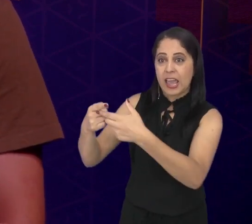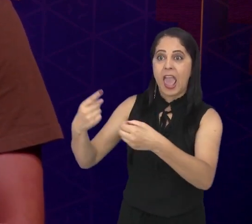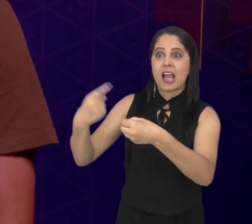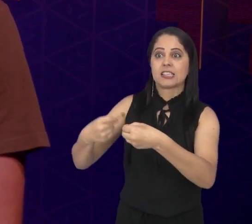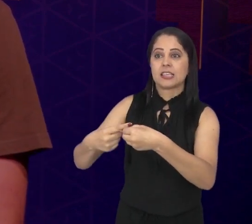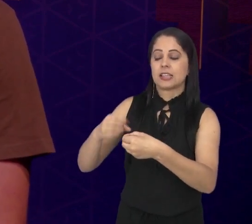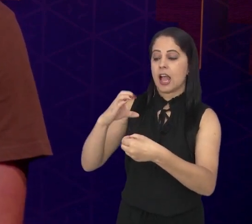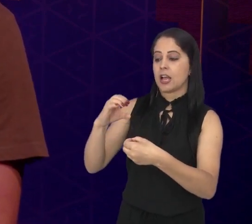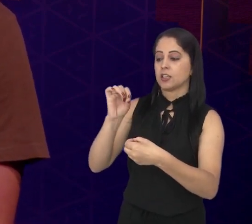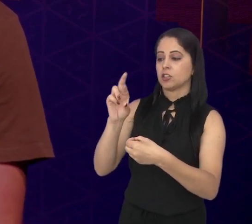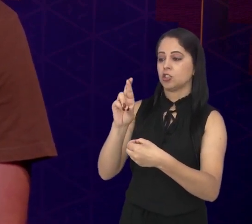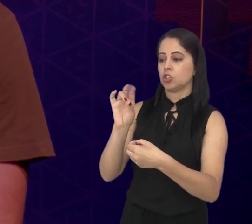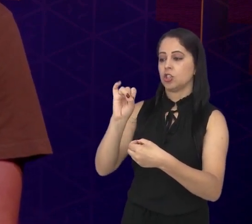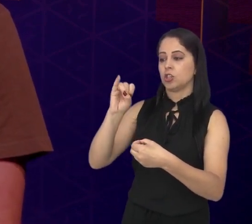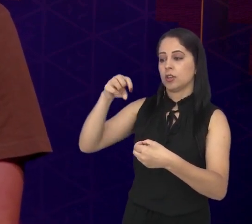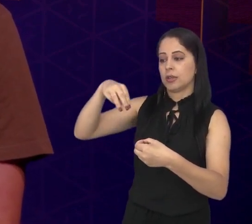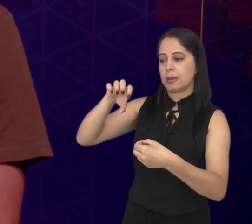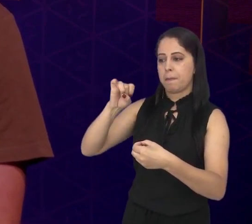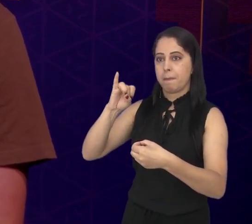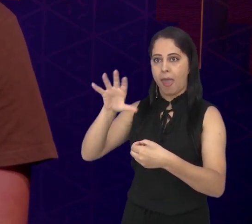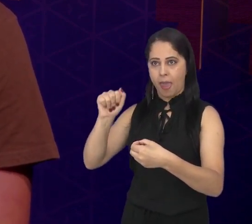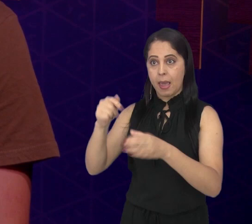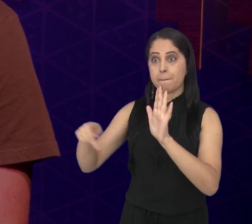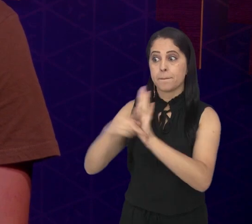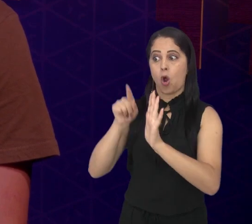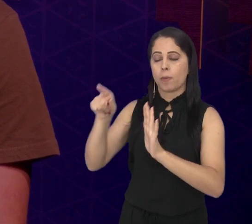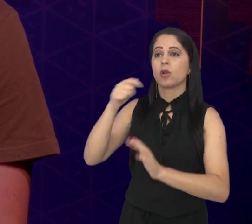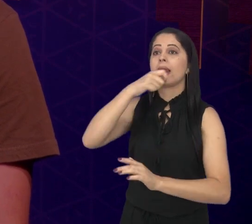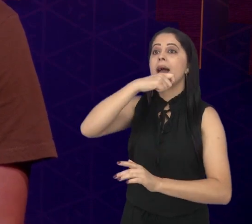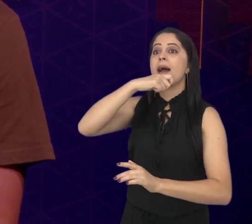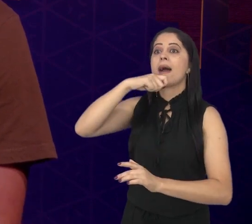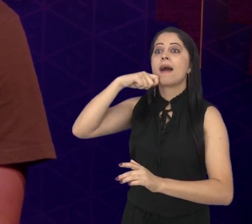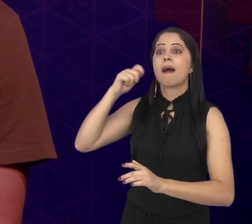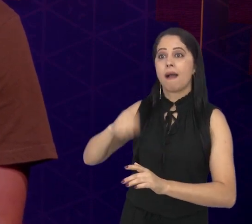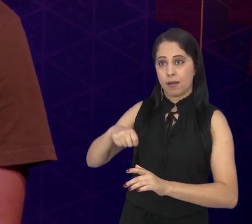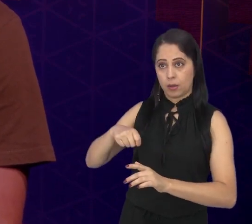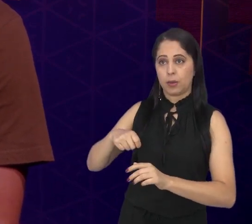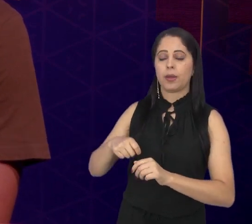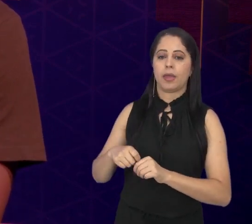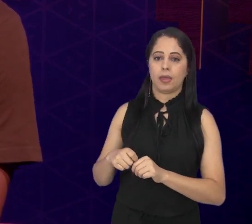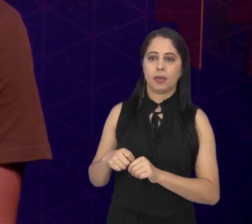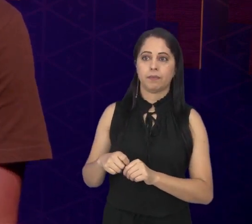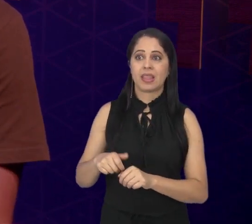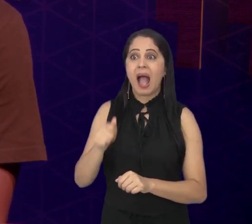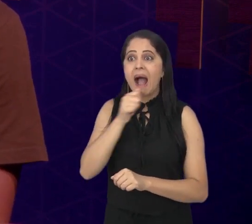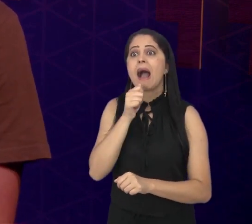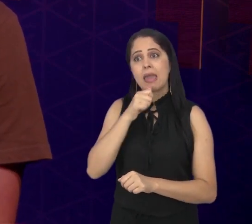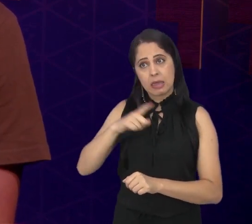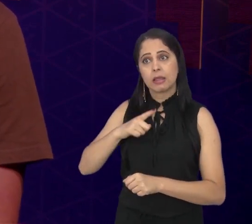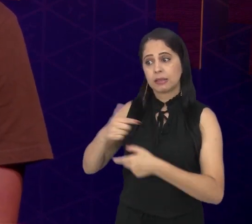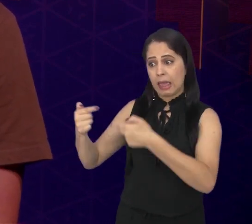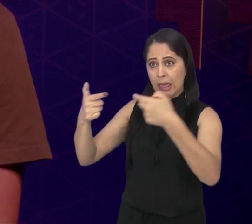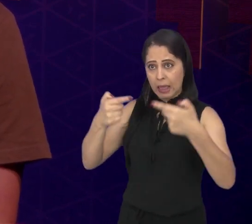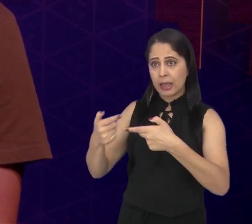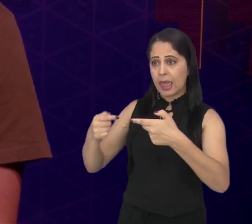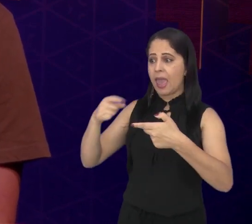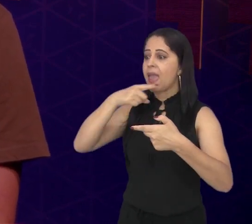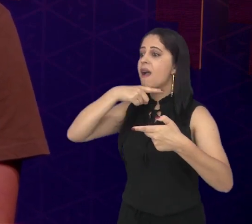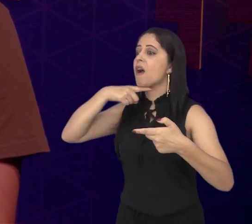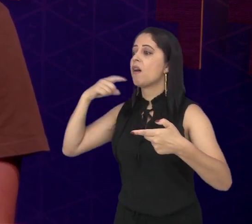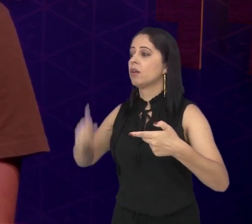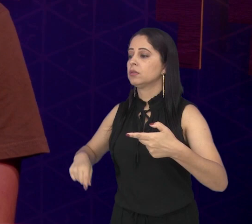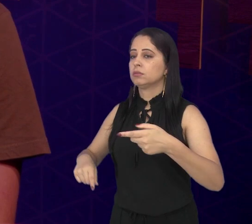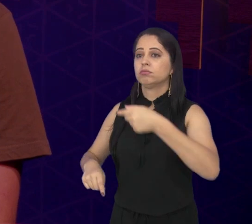ali no Mar Negro que pertence ali à Ucrânia mesmo. E tá tendo a guerra na Ucrânia